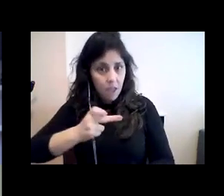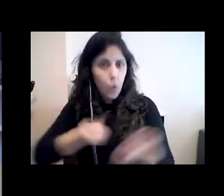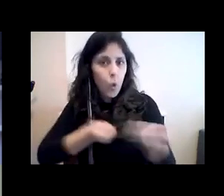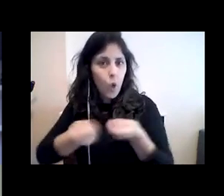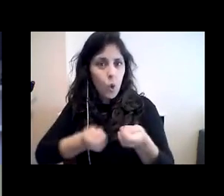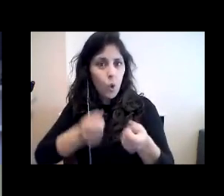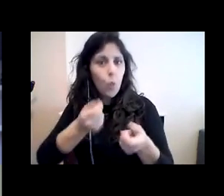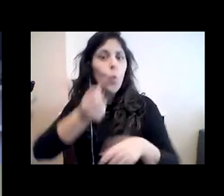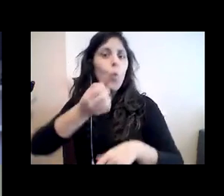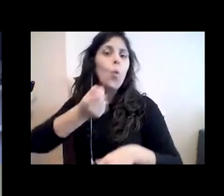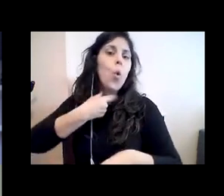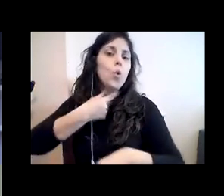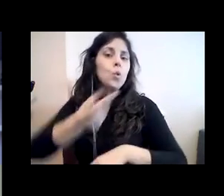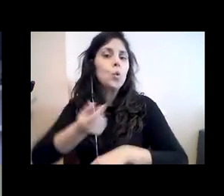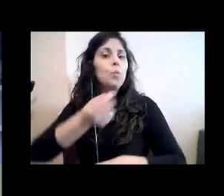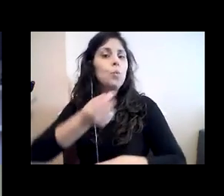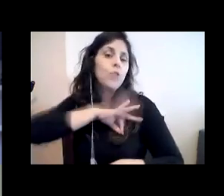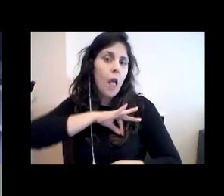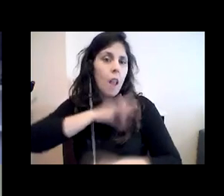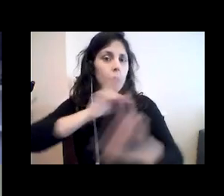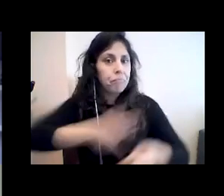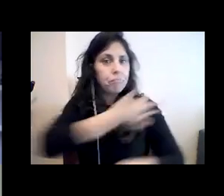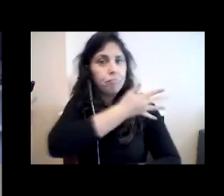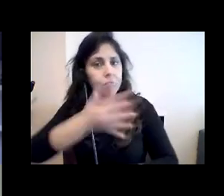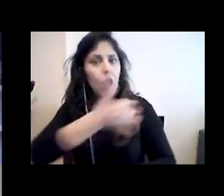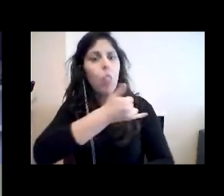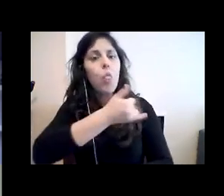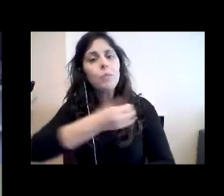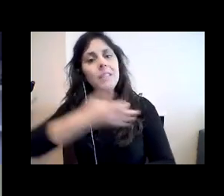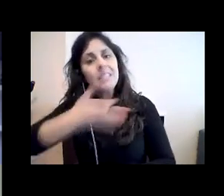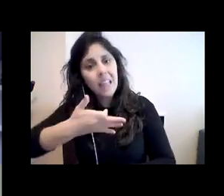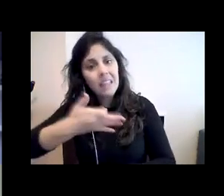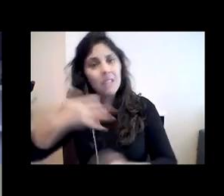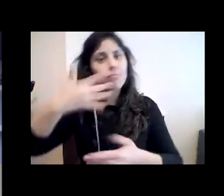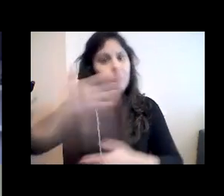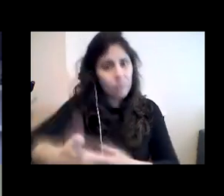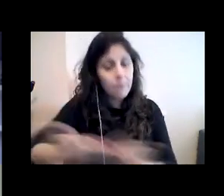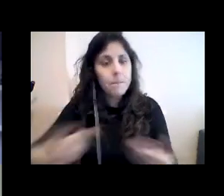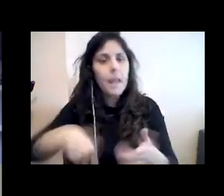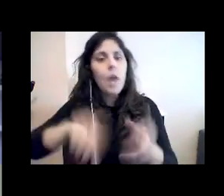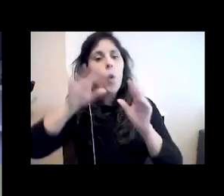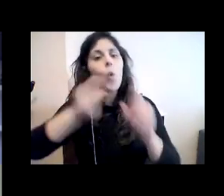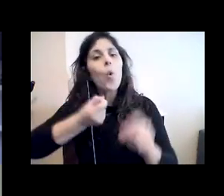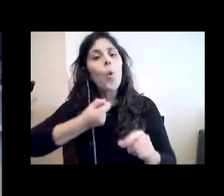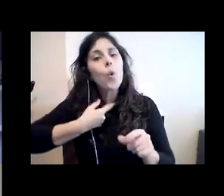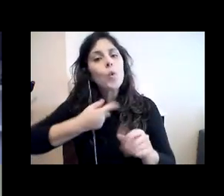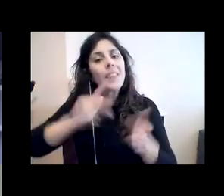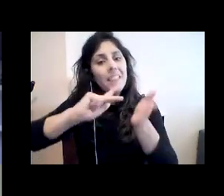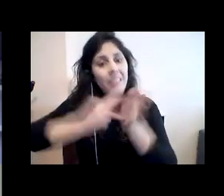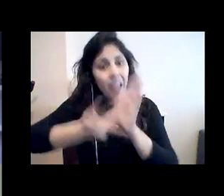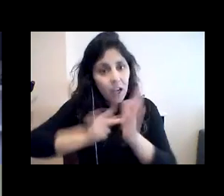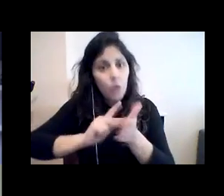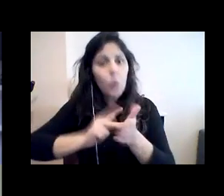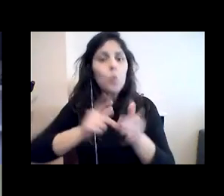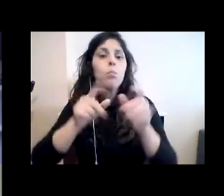desde 2007, lecionando diversas disciplinas dos cursos técnicos de gestão e programação dos sistemas informáticos